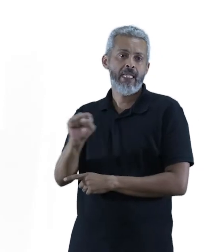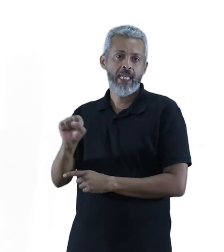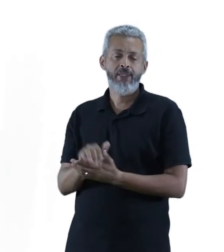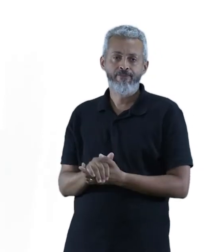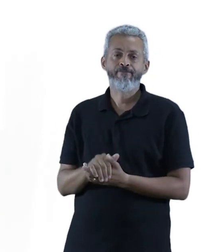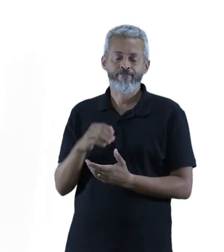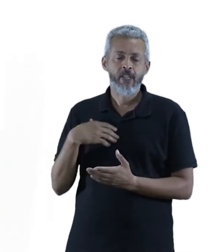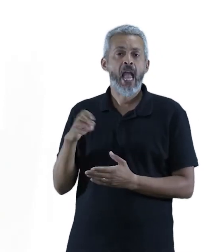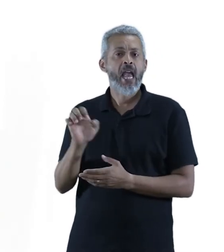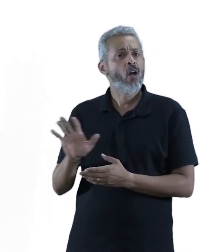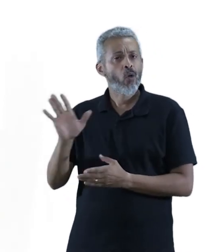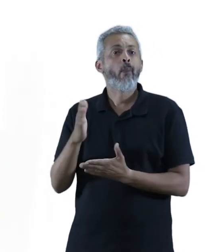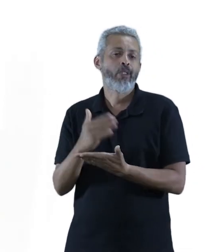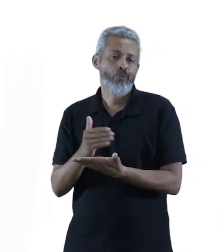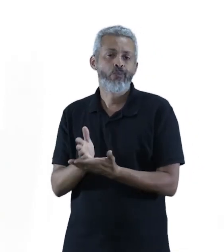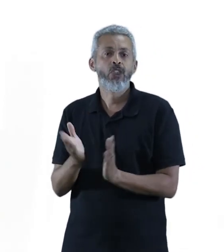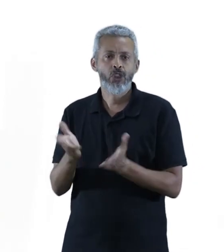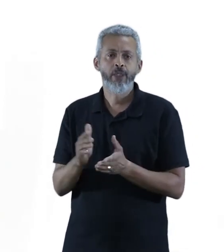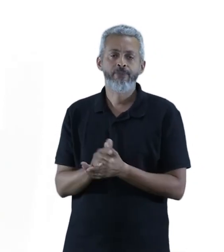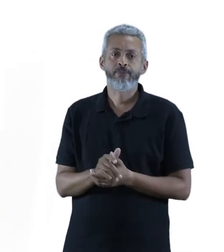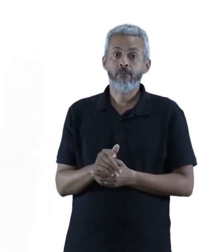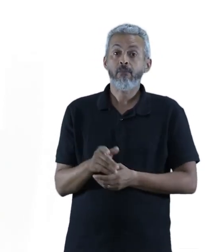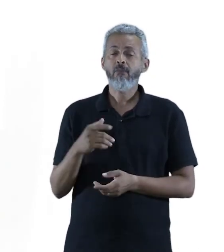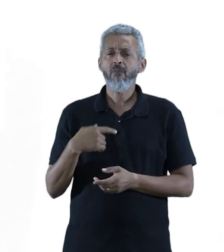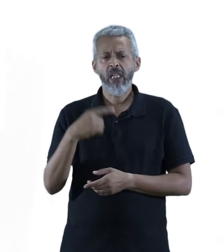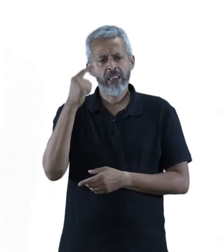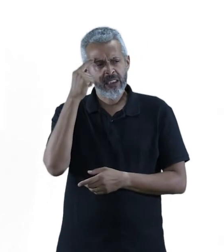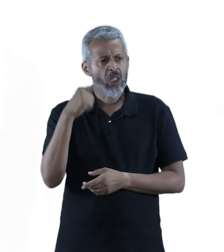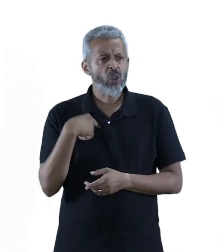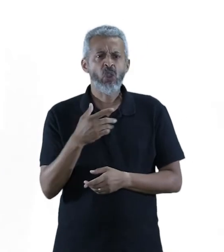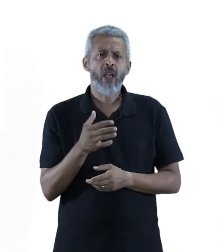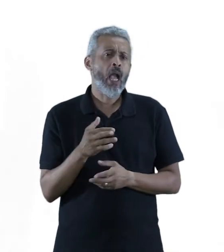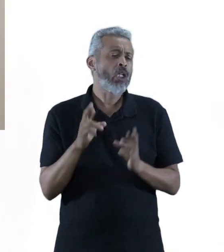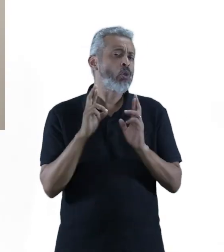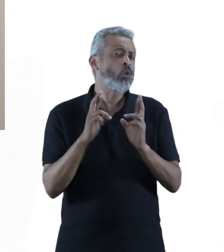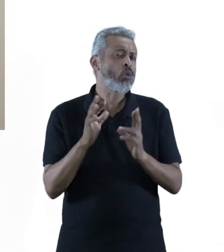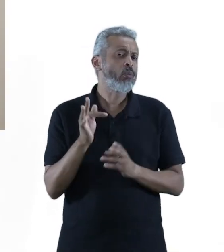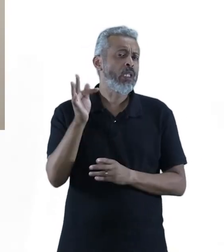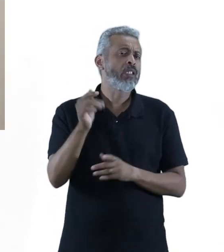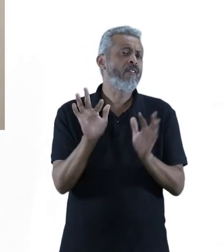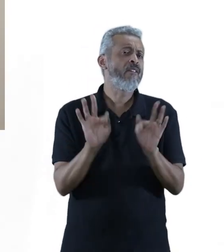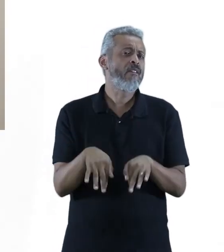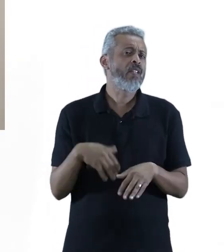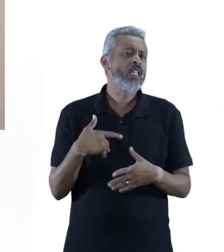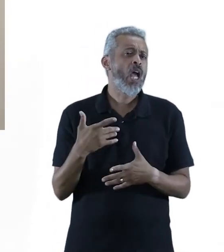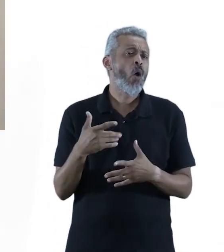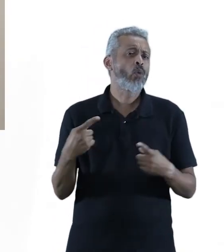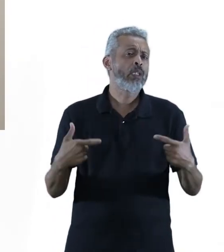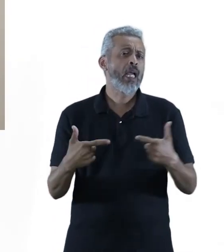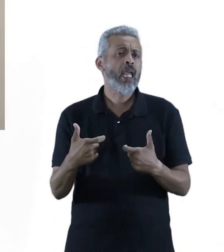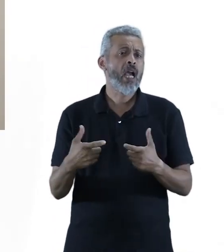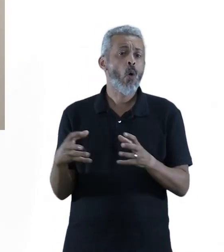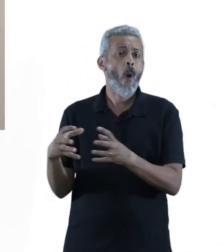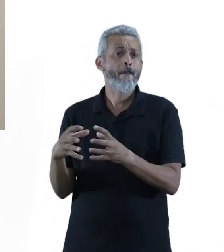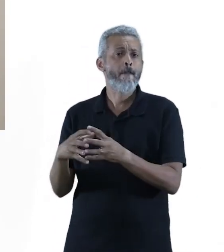Soviética. Nesse período, a Europa já estava fragmentada. Entretanto, tem um pingo de esperança aí. Já no